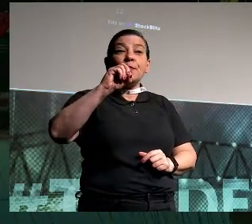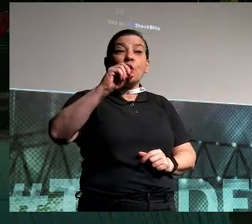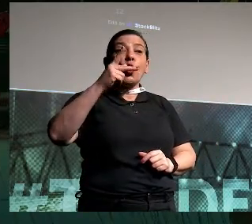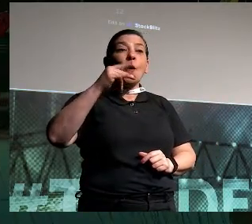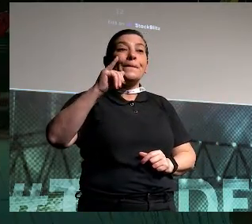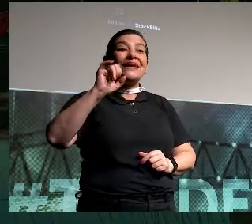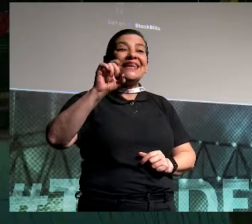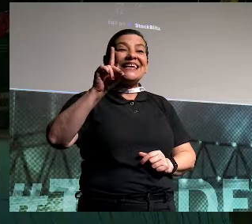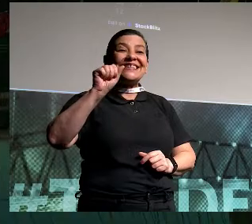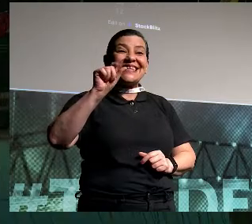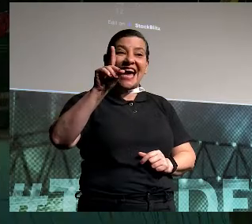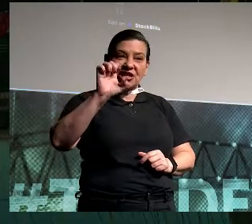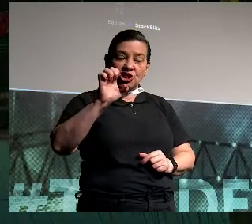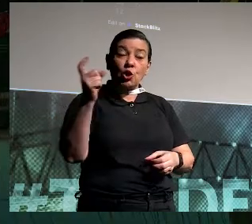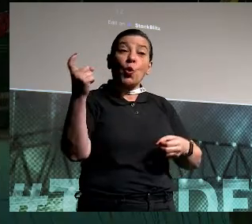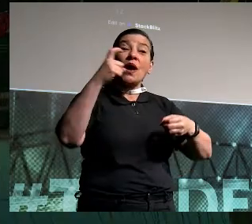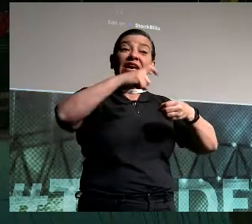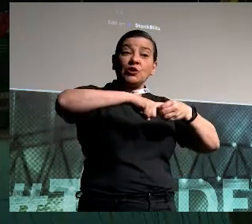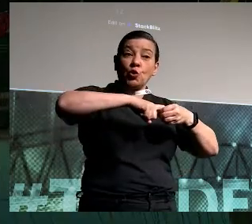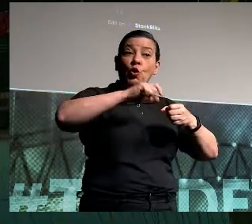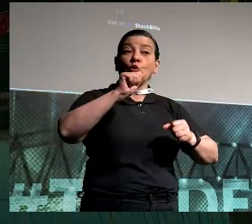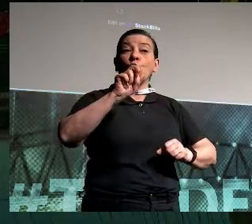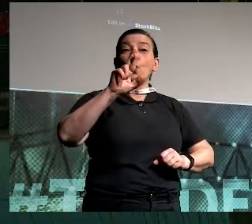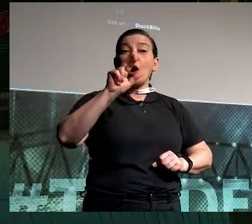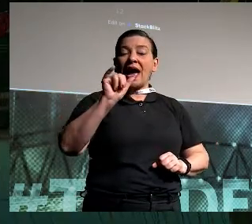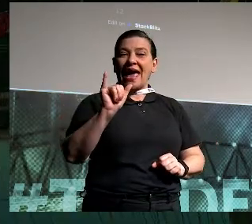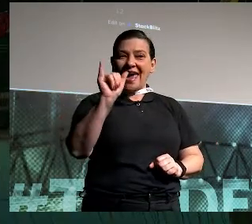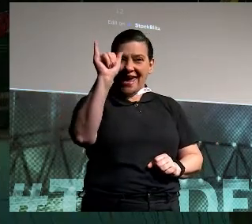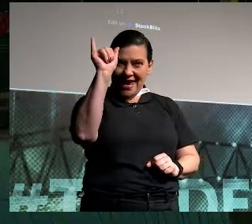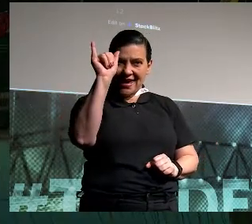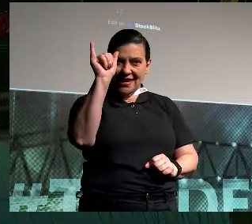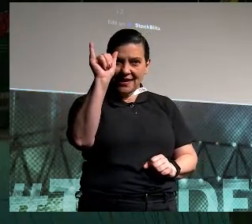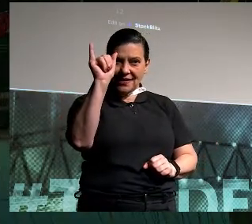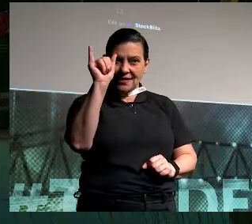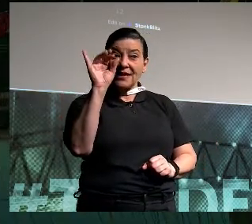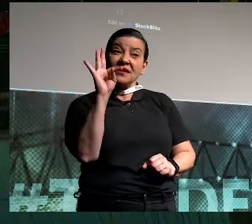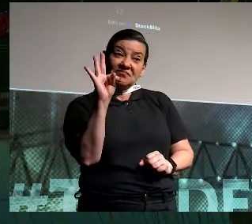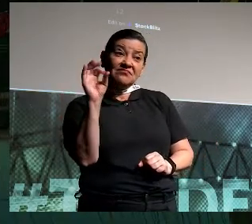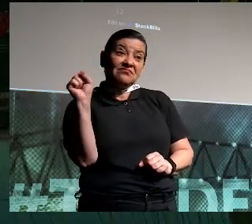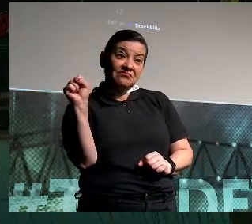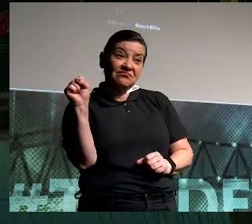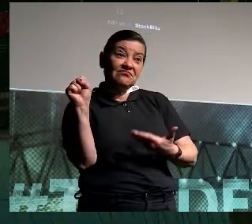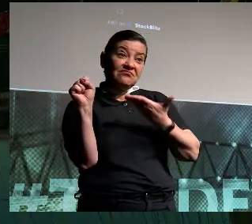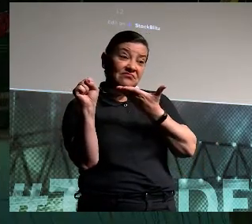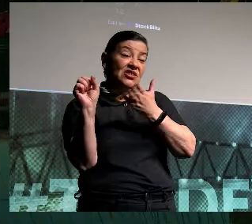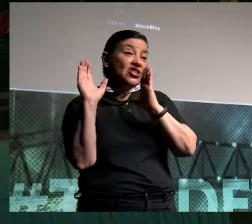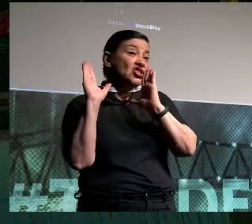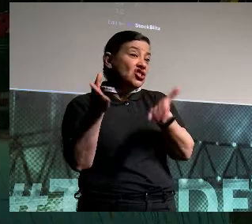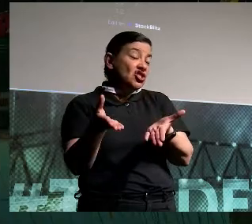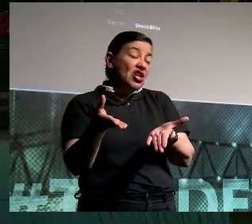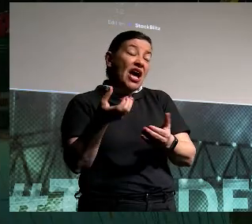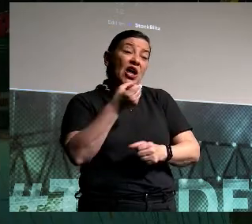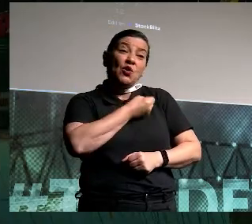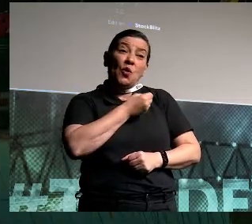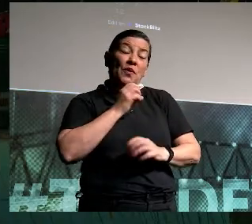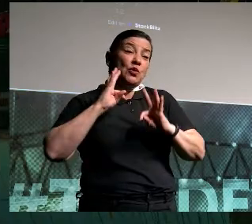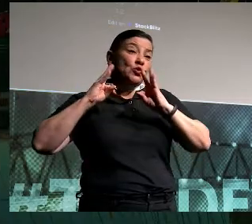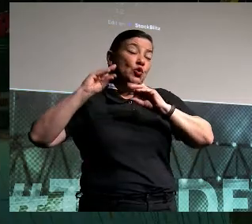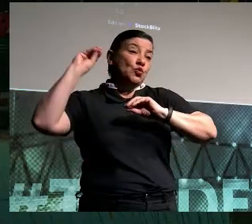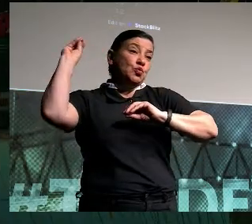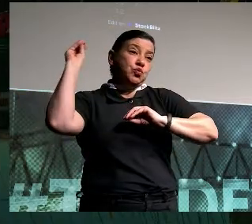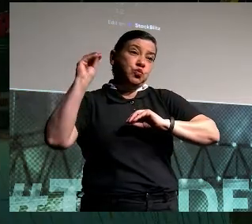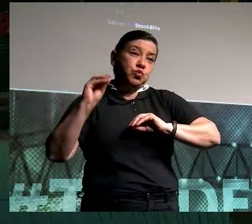dessa minha função é um array, que é uma variadic tuple, na verdade, que tem todos os valores possíveis aqui